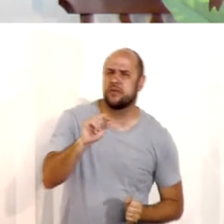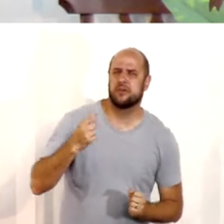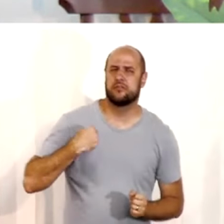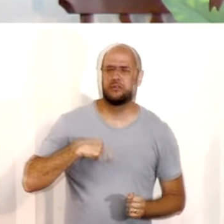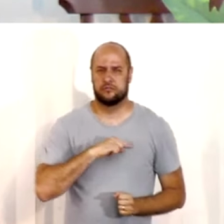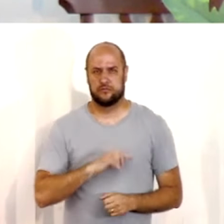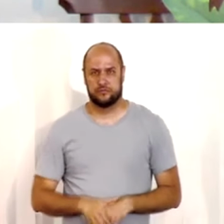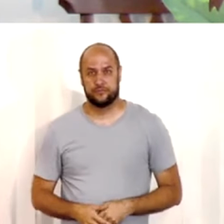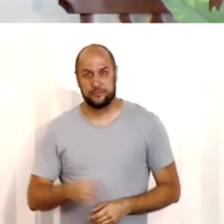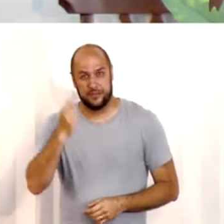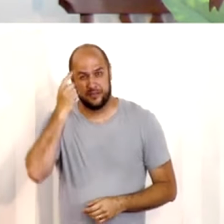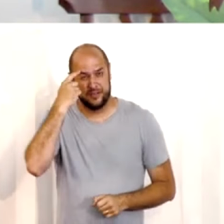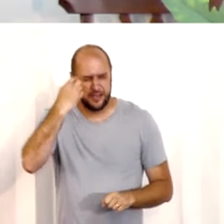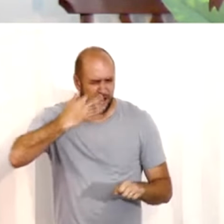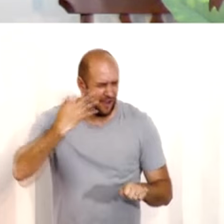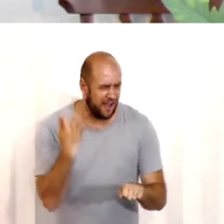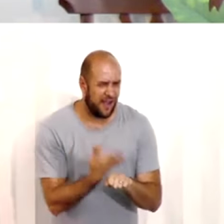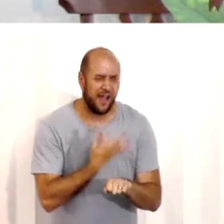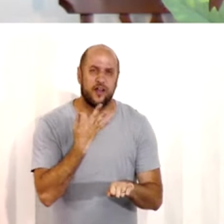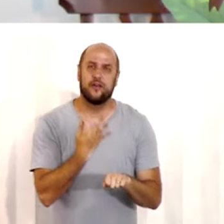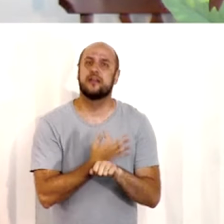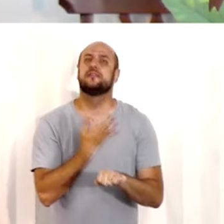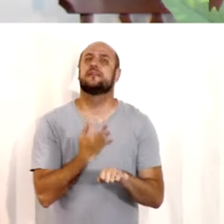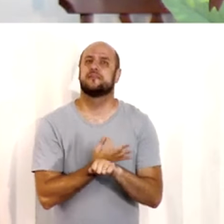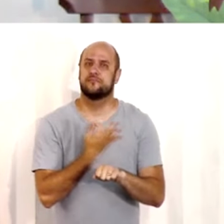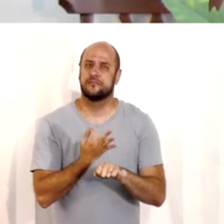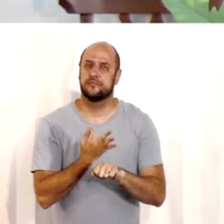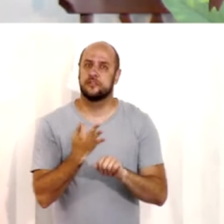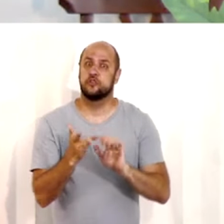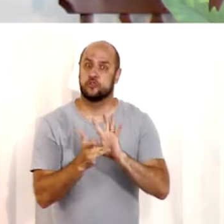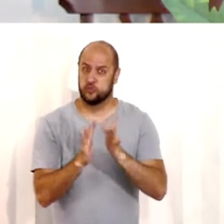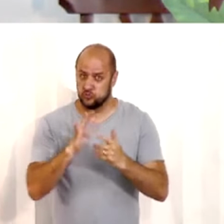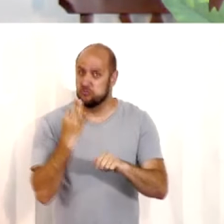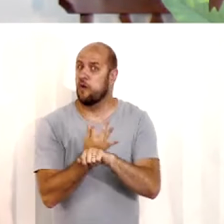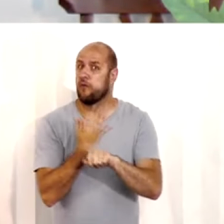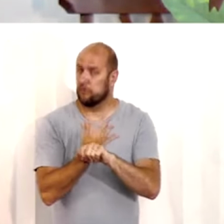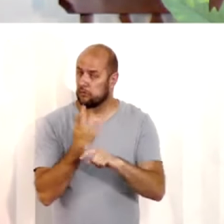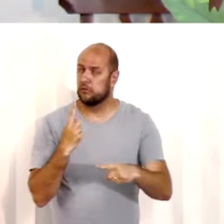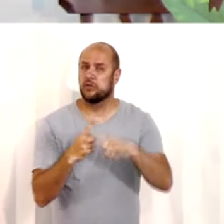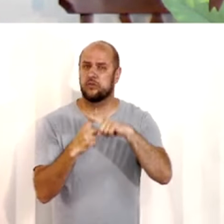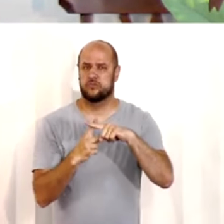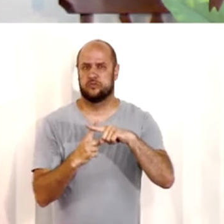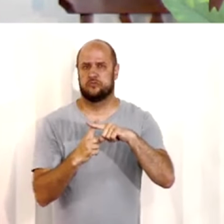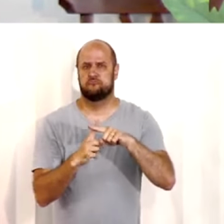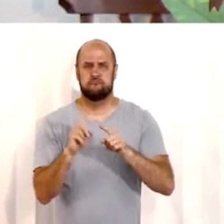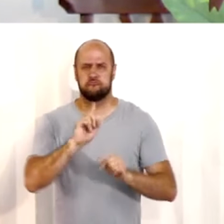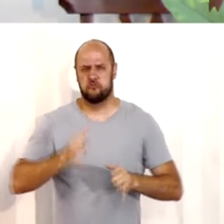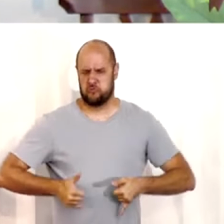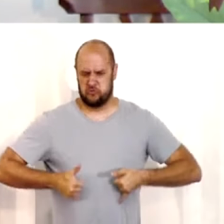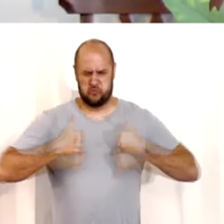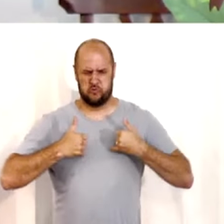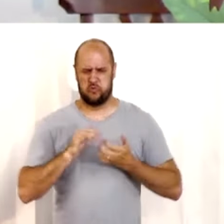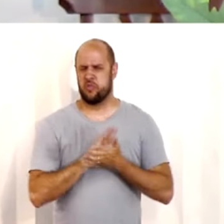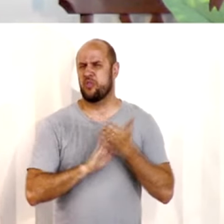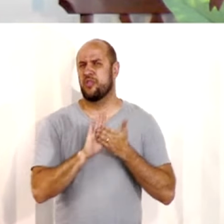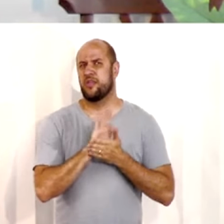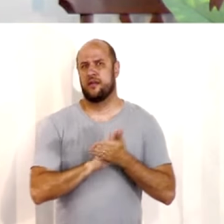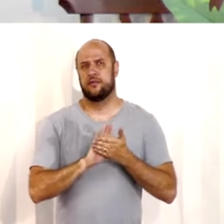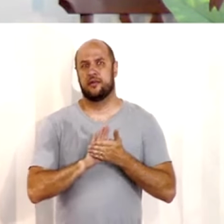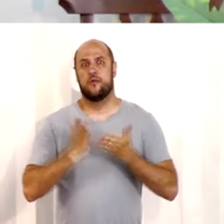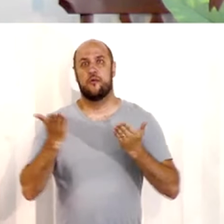é o cansaço, o desgaste. Para Jesus era a cruz. Não fazendo caso da ignomínia, e está